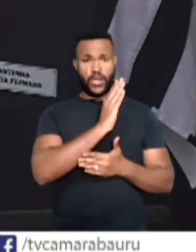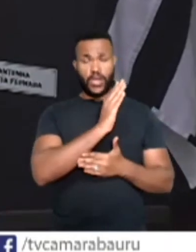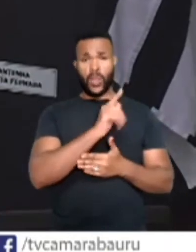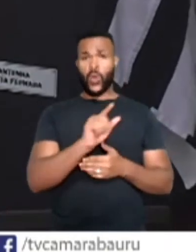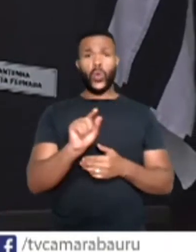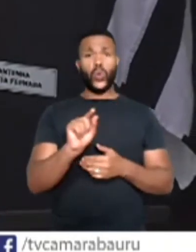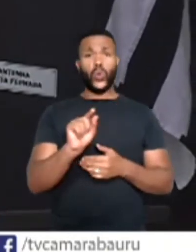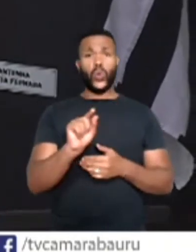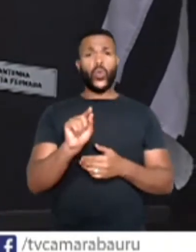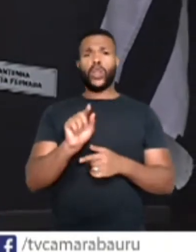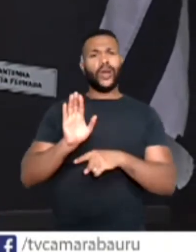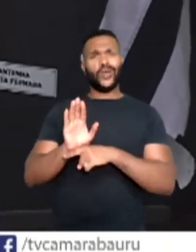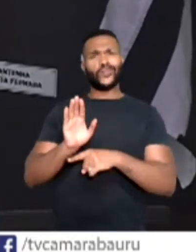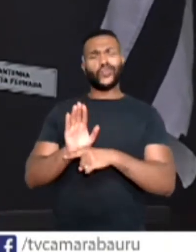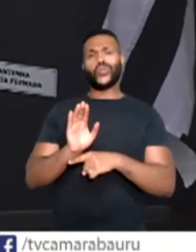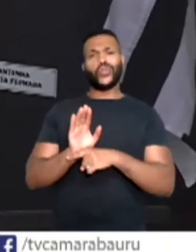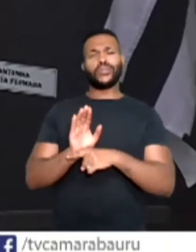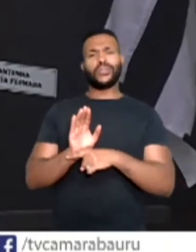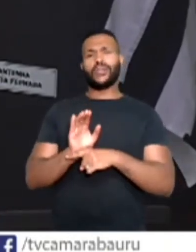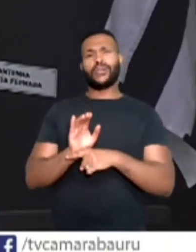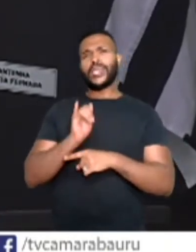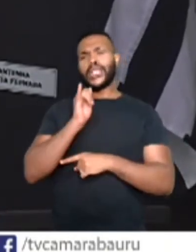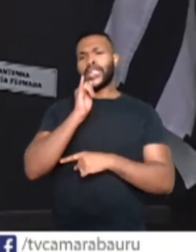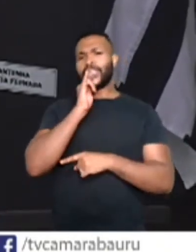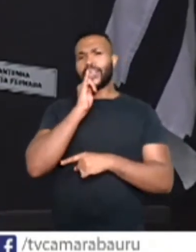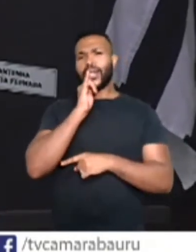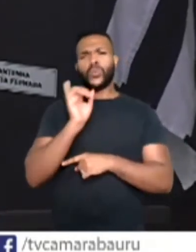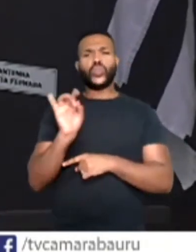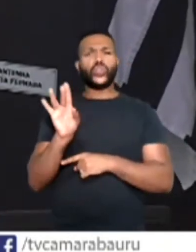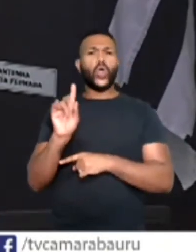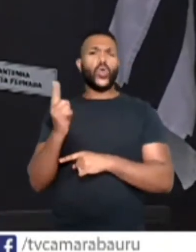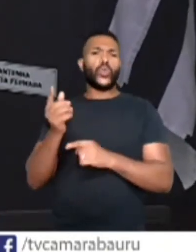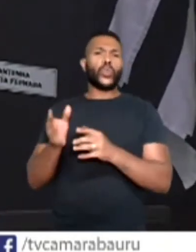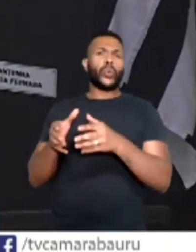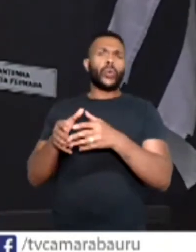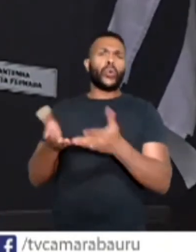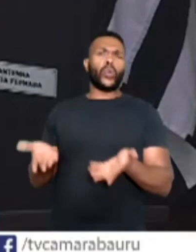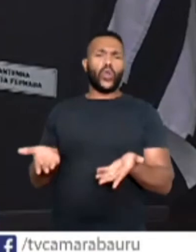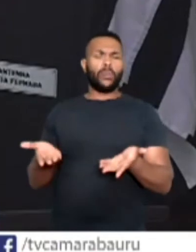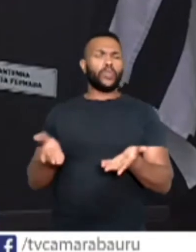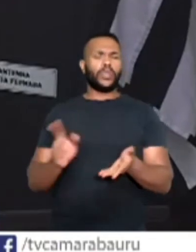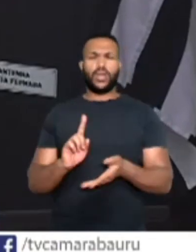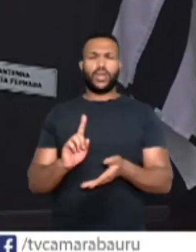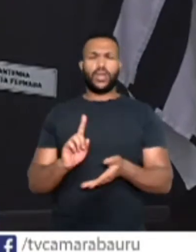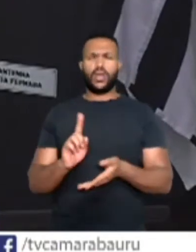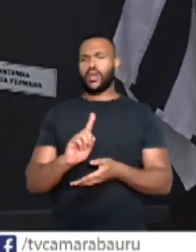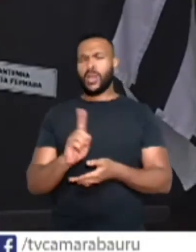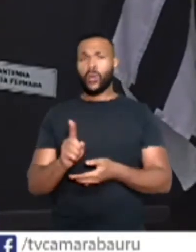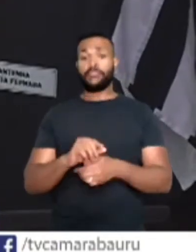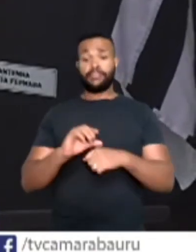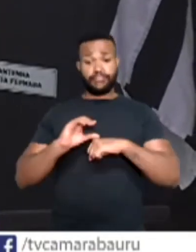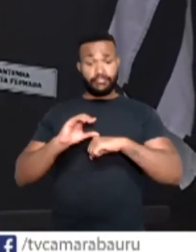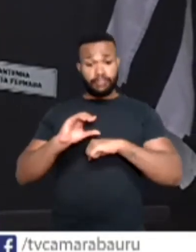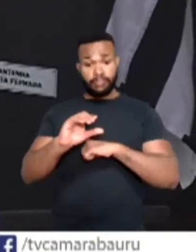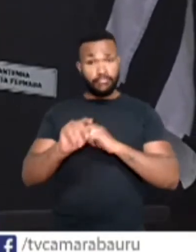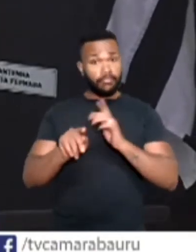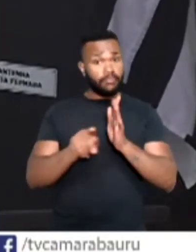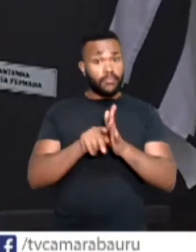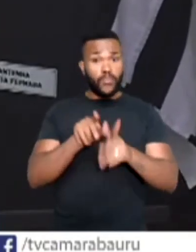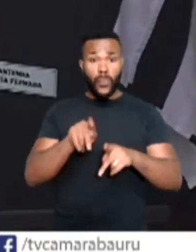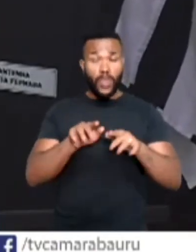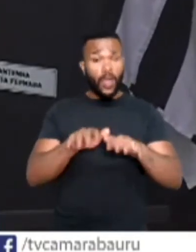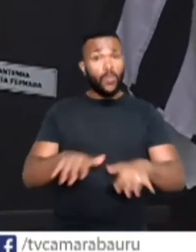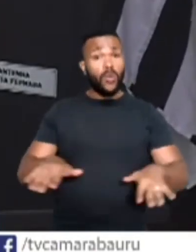beneficiar simplesmente um grupo, um elo. Pelo contrário, o recurso é público, por isso que a sociedade tem os